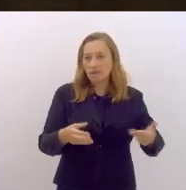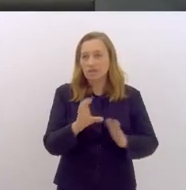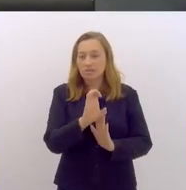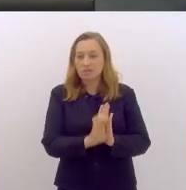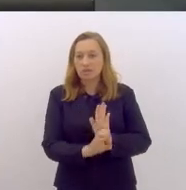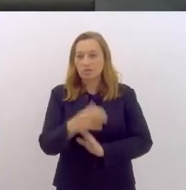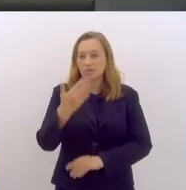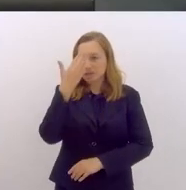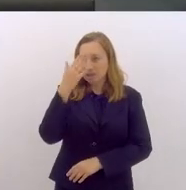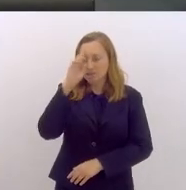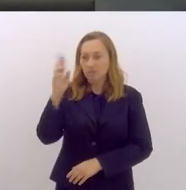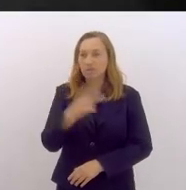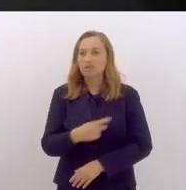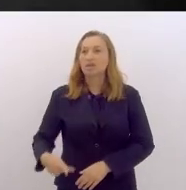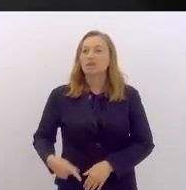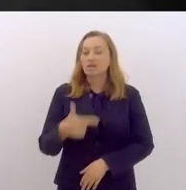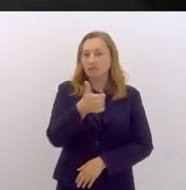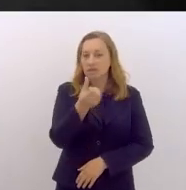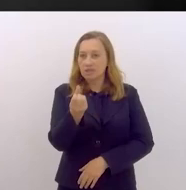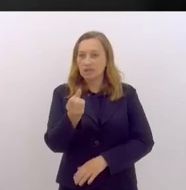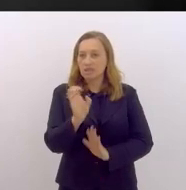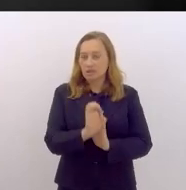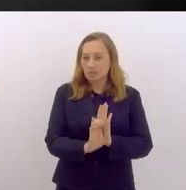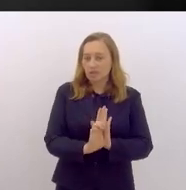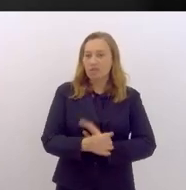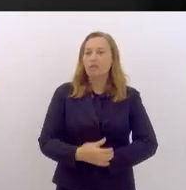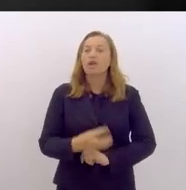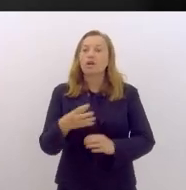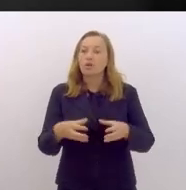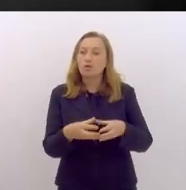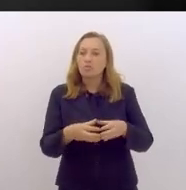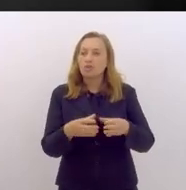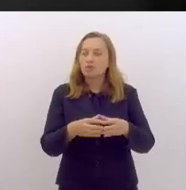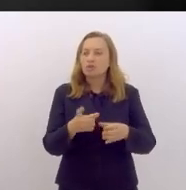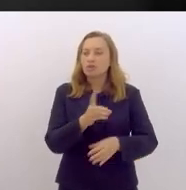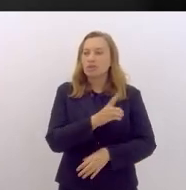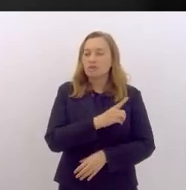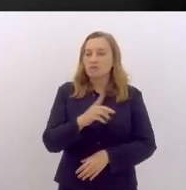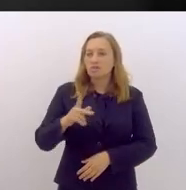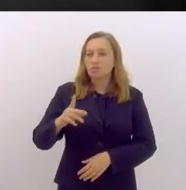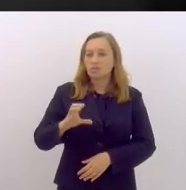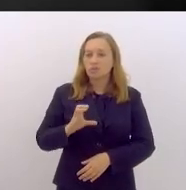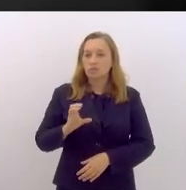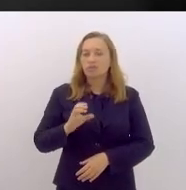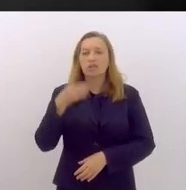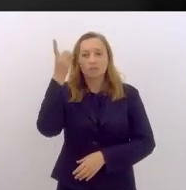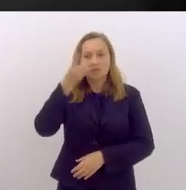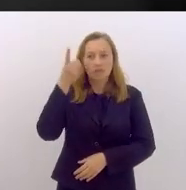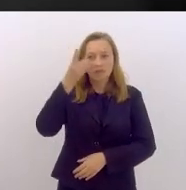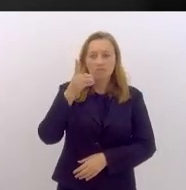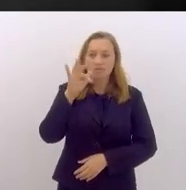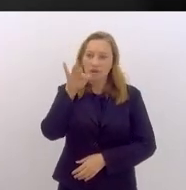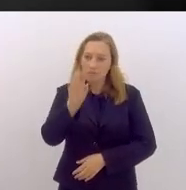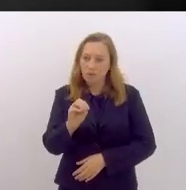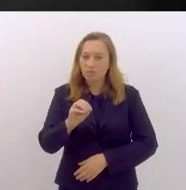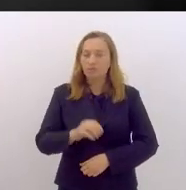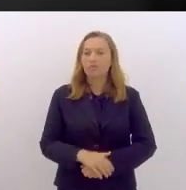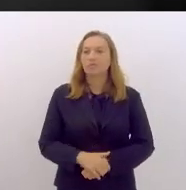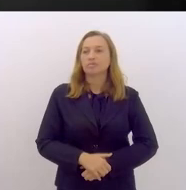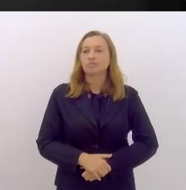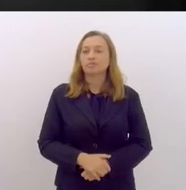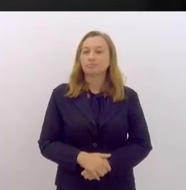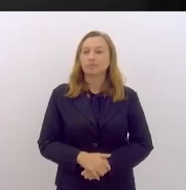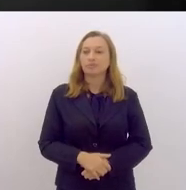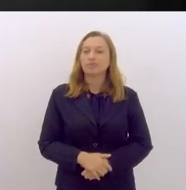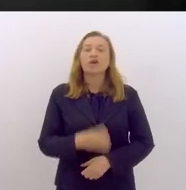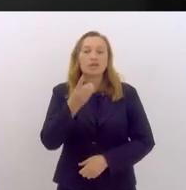presidente. Temos 26 emendas. Pela Comissão de Defesa do Consumidor, deputado Fábio Silva. Deputado Fábio